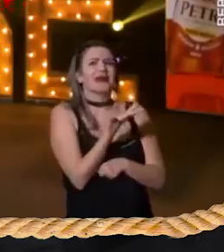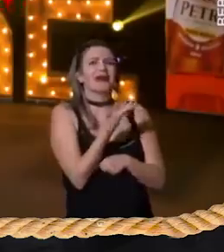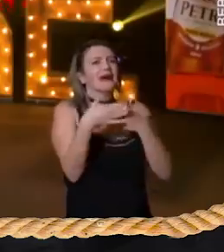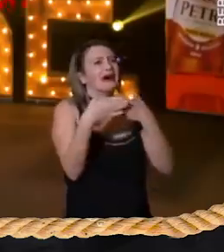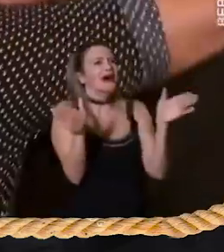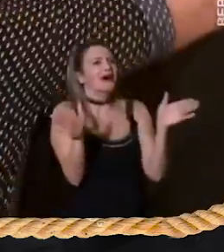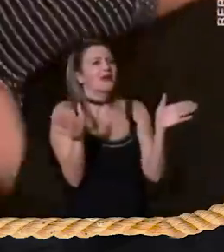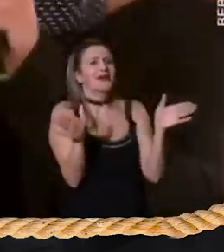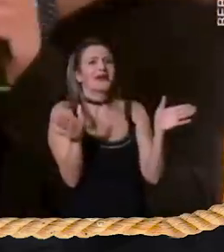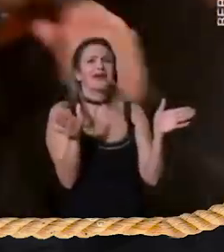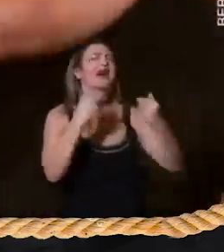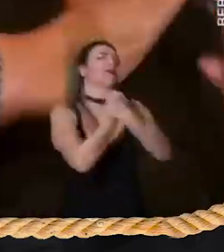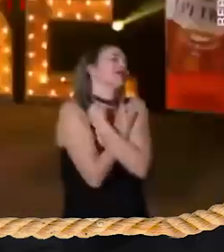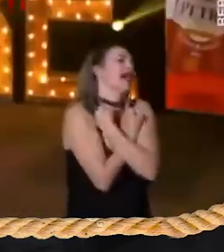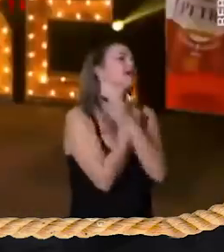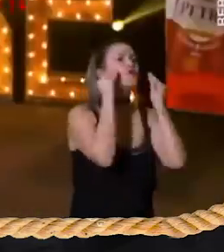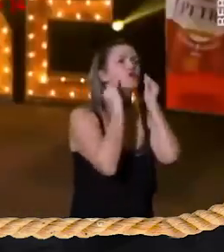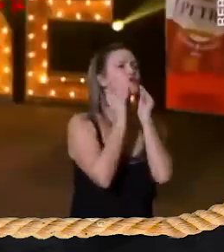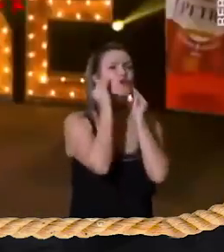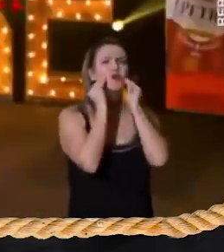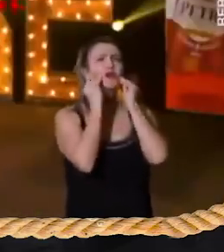Abraça ele, filha da puta. Não pode beijar, não, moço.